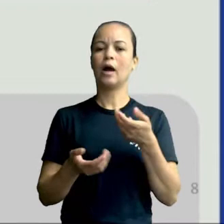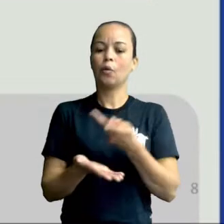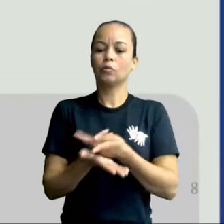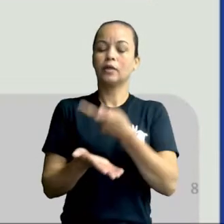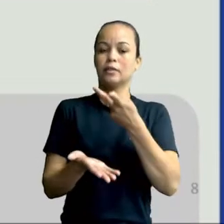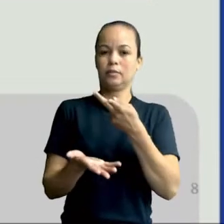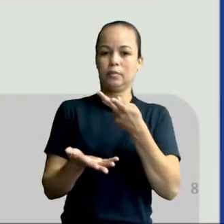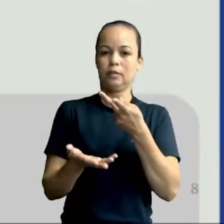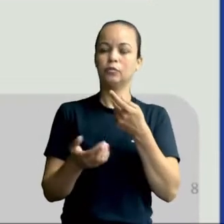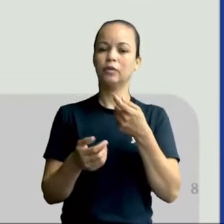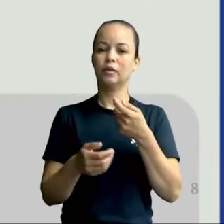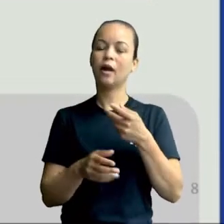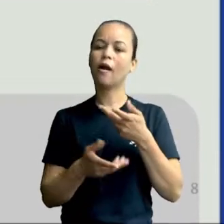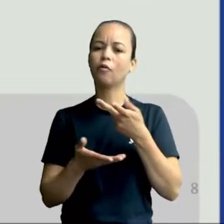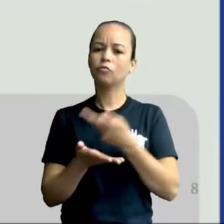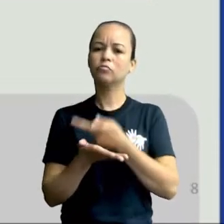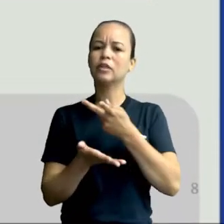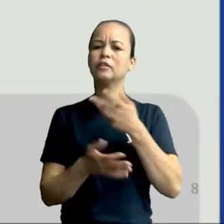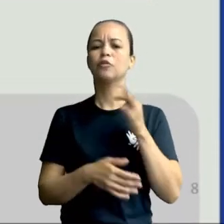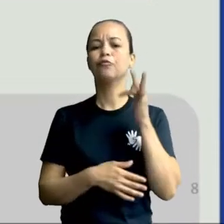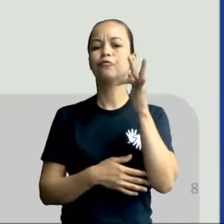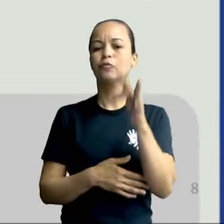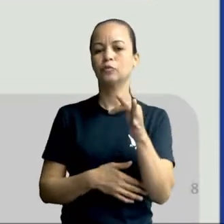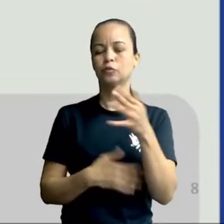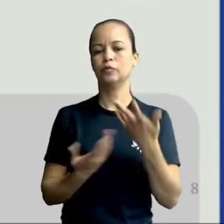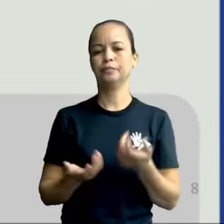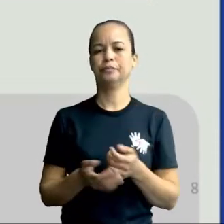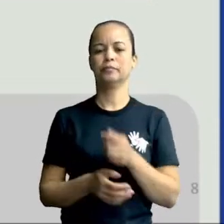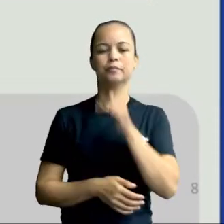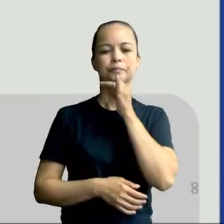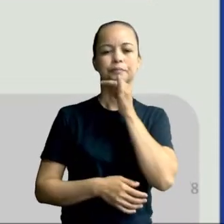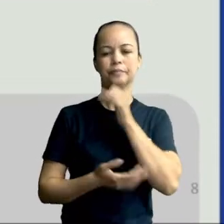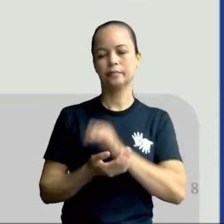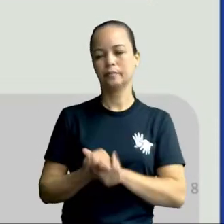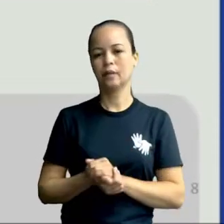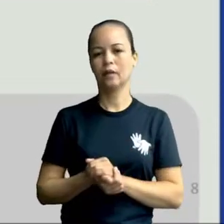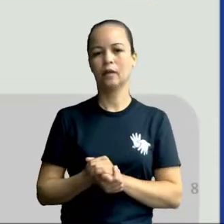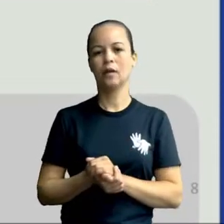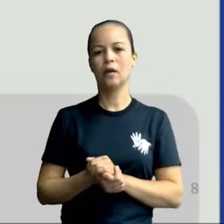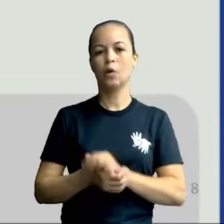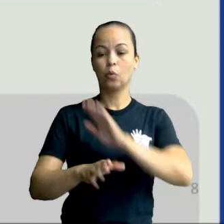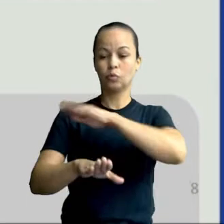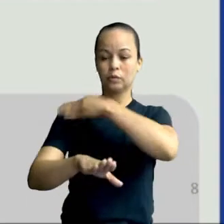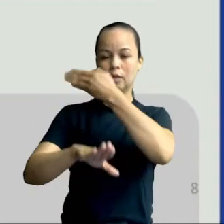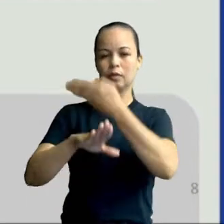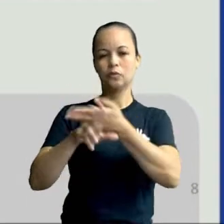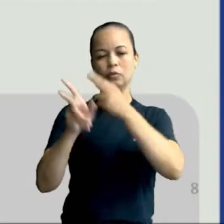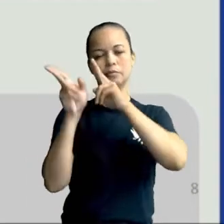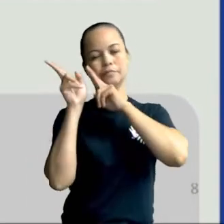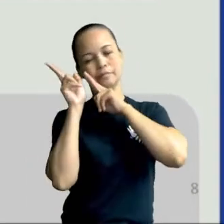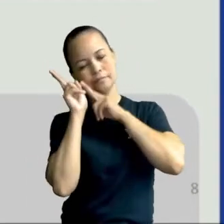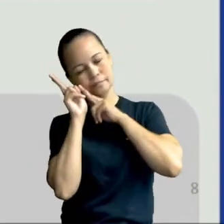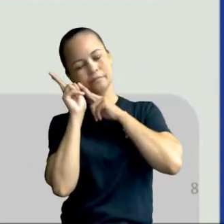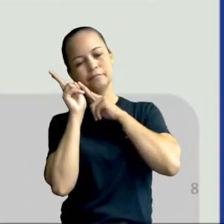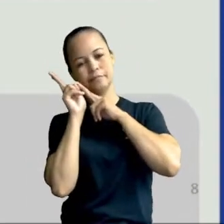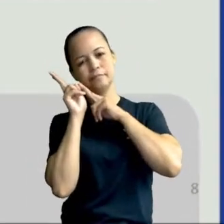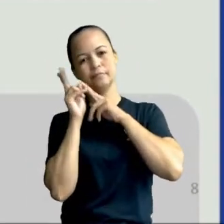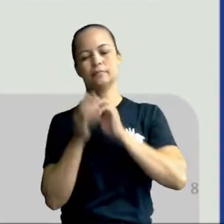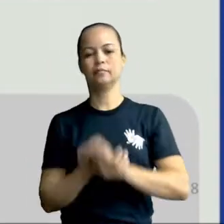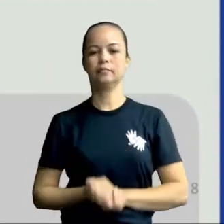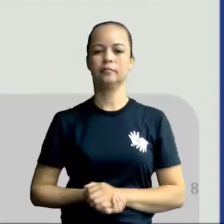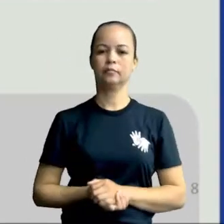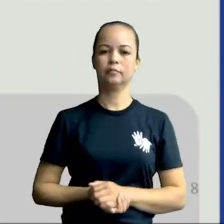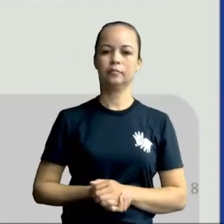se realizarão. Exemplos: dormirei o dia todo se for preciso.